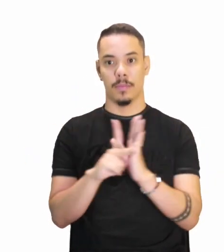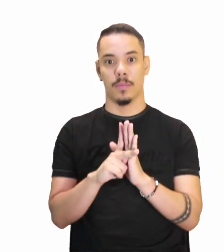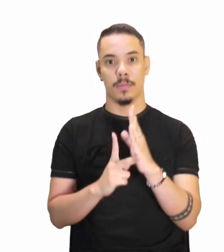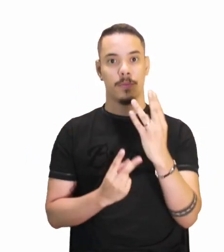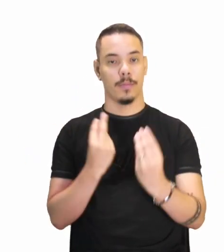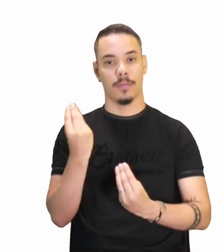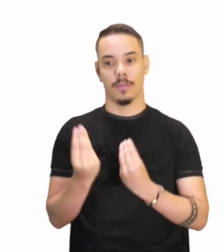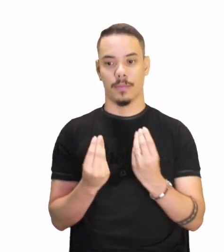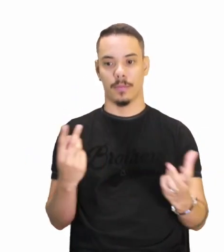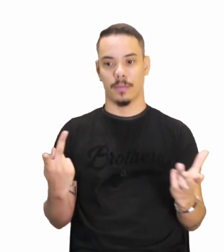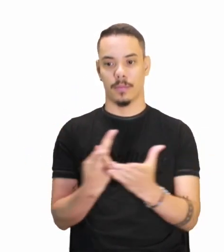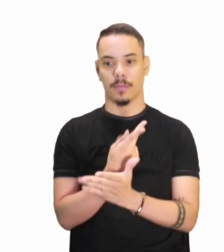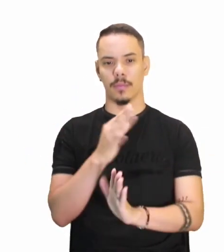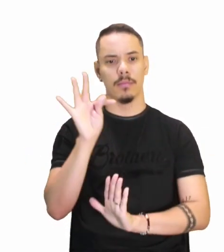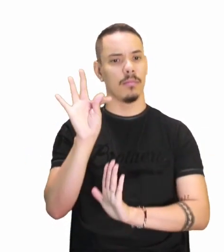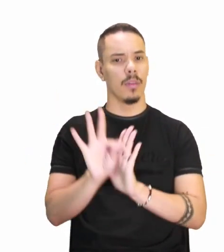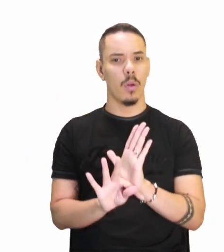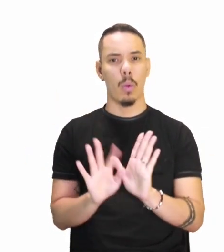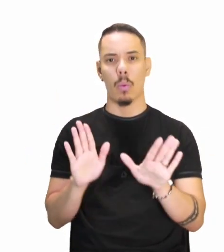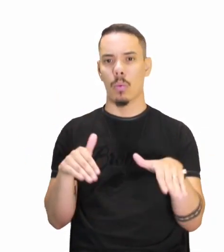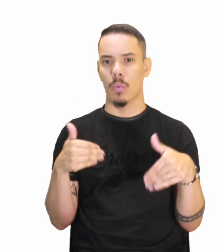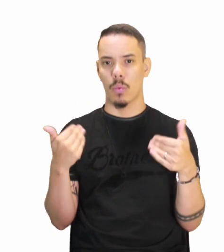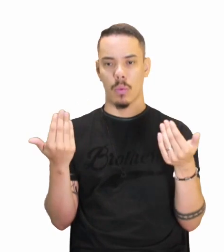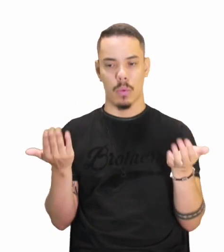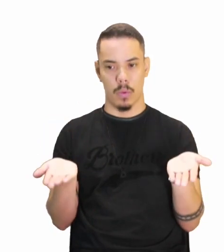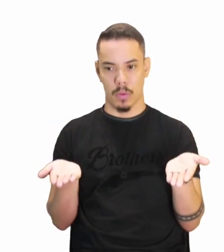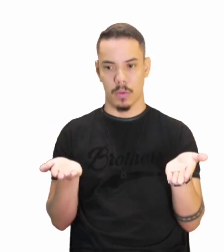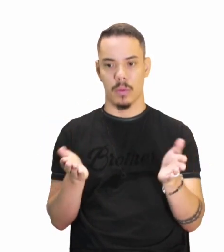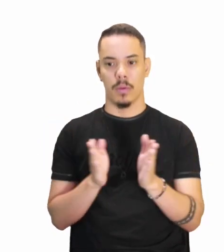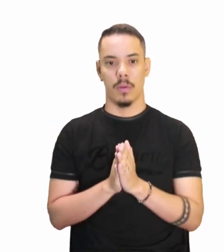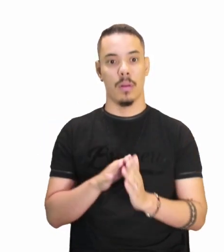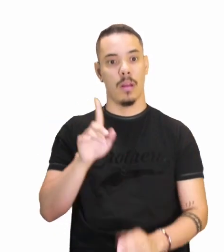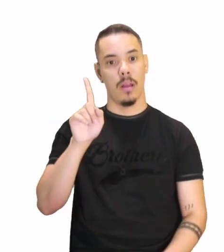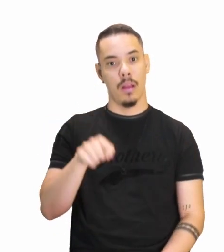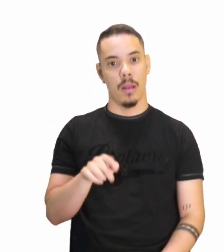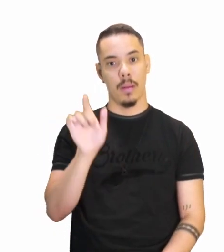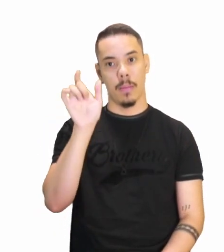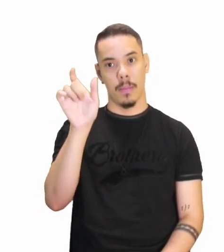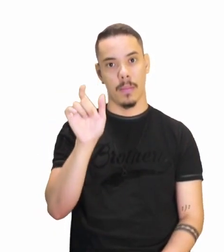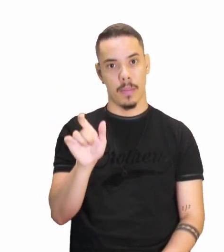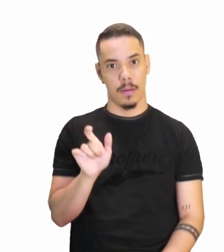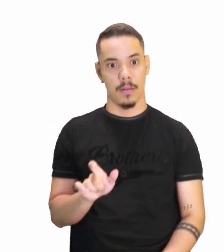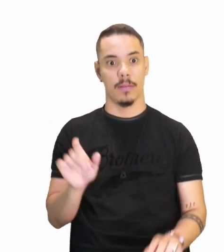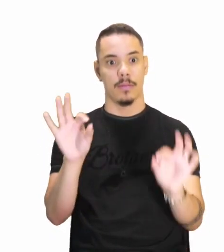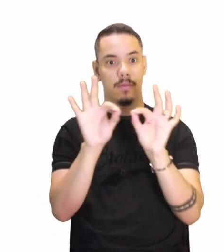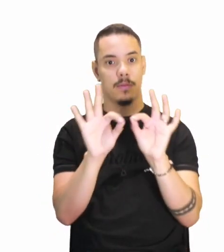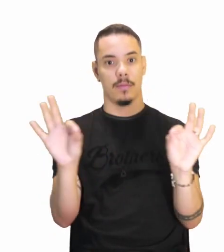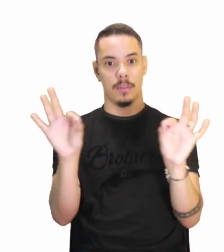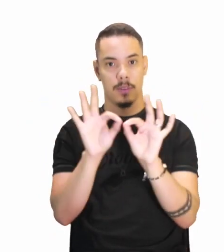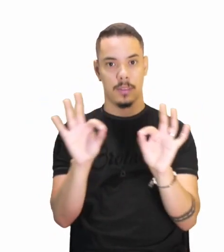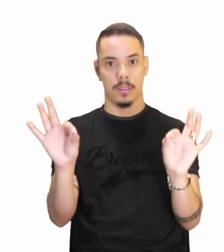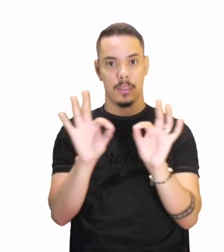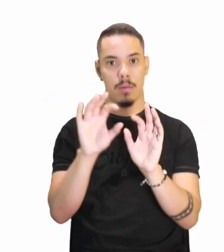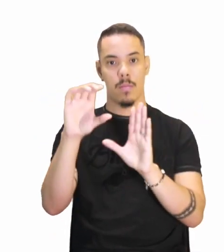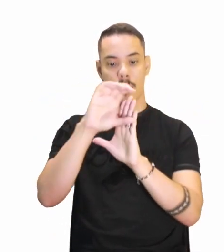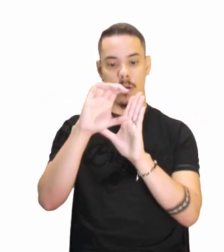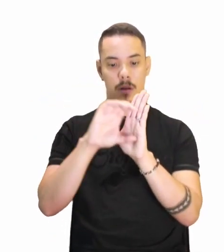as partes do texto quais são essas partes né as palavras orações do parágrafo beleza